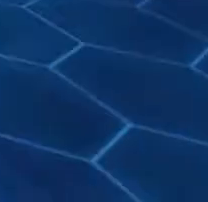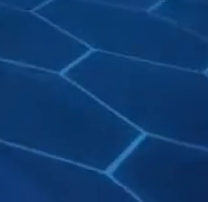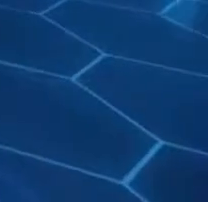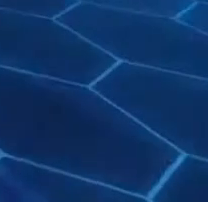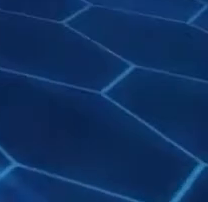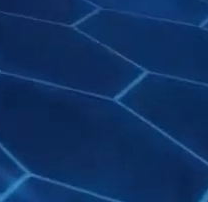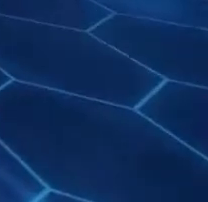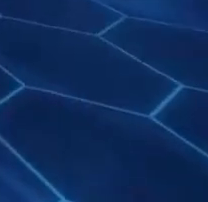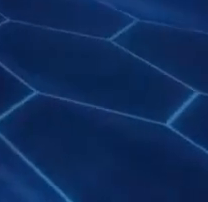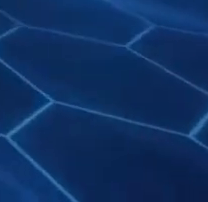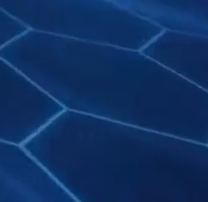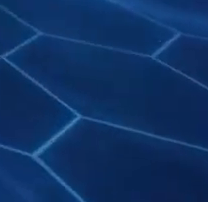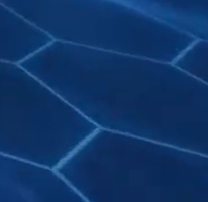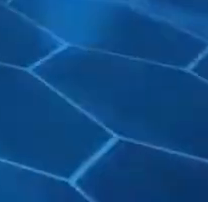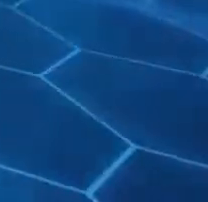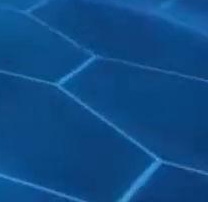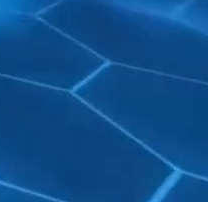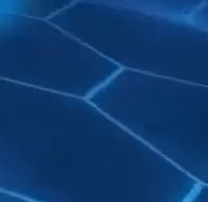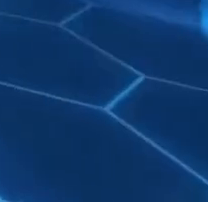E aí